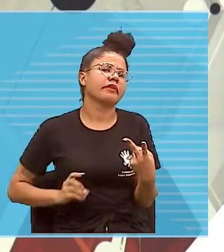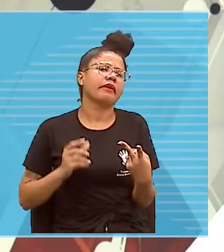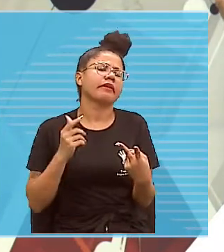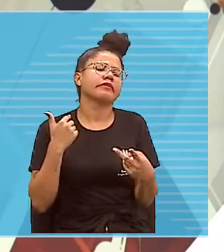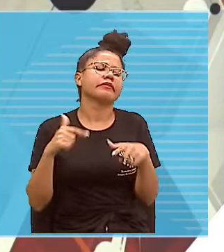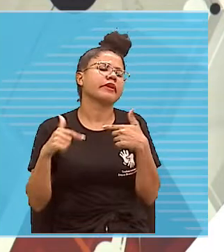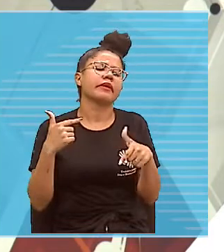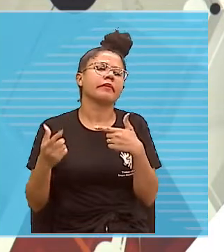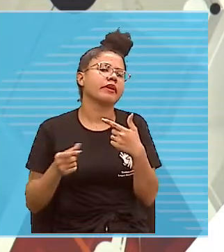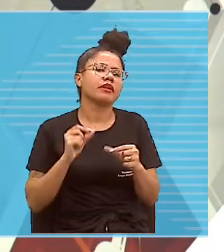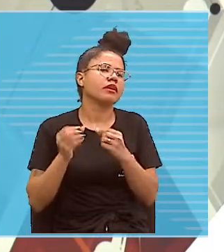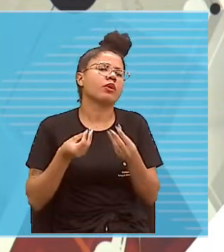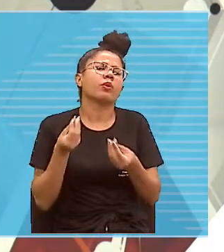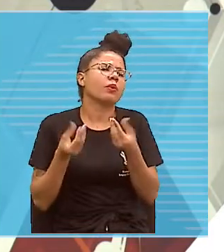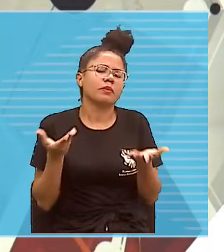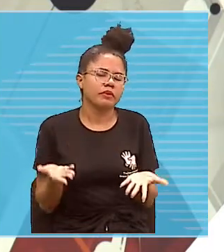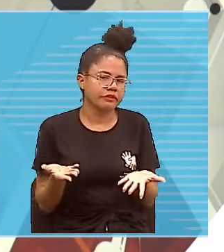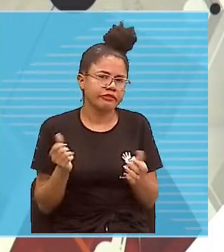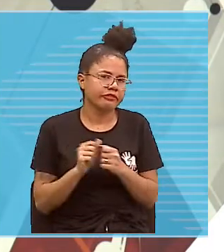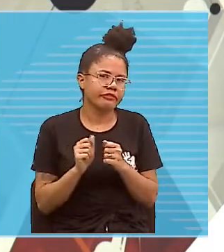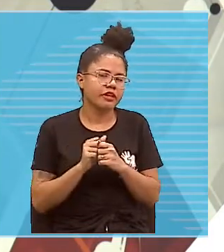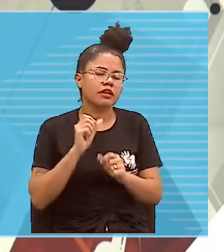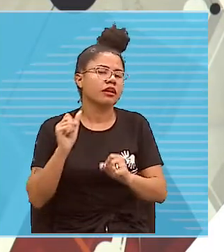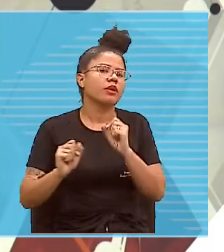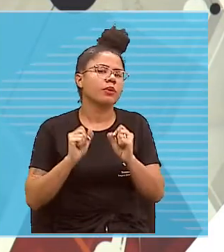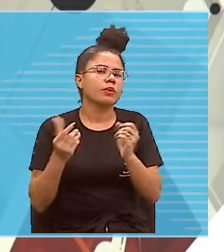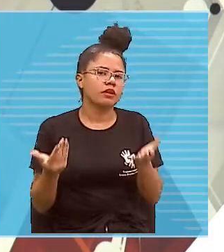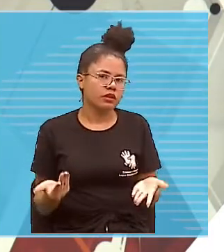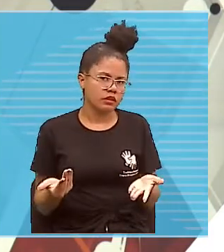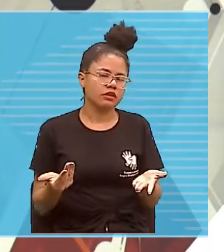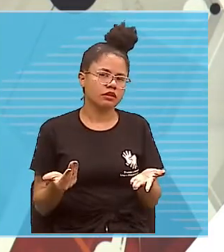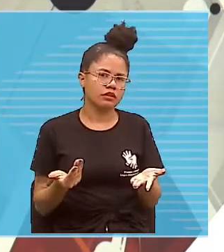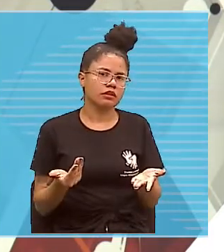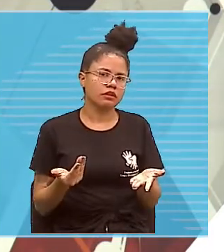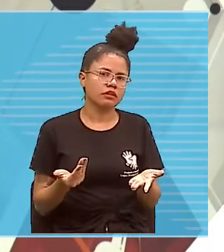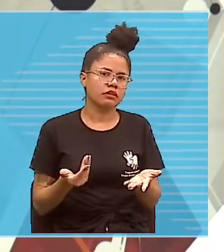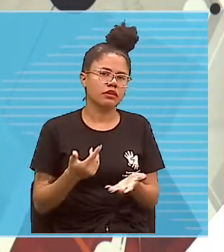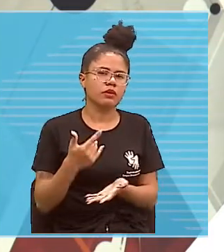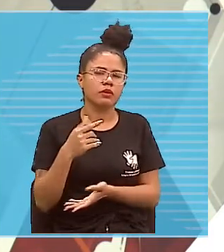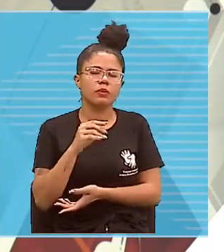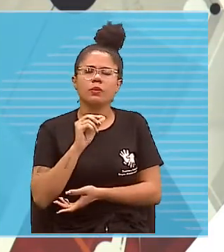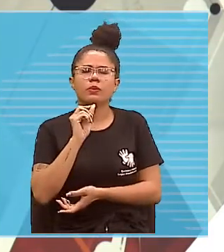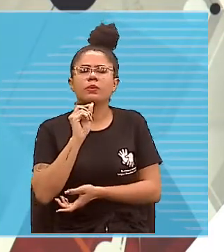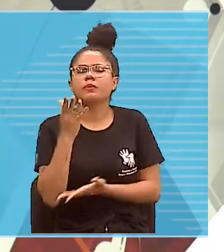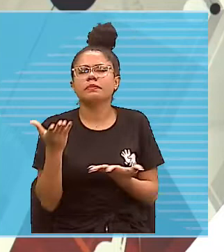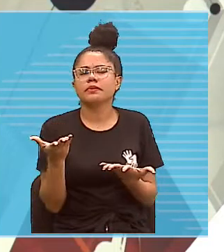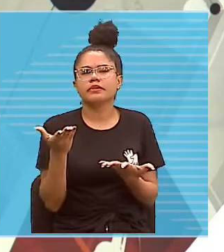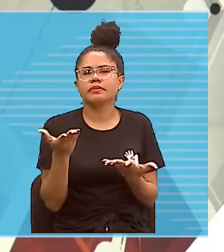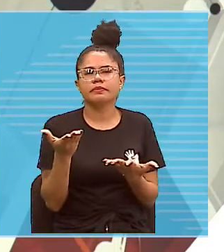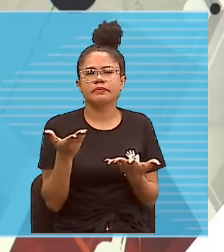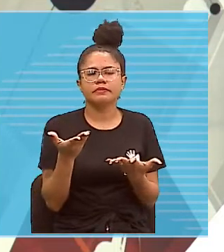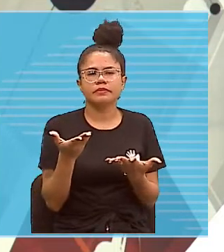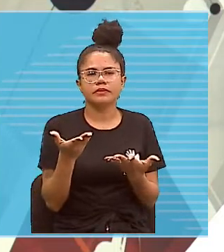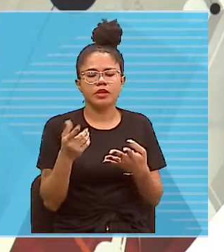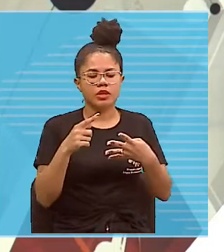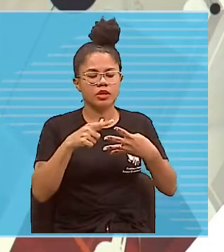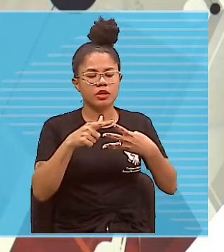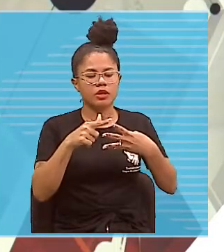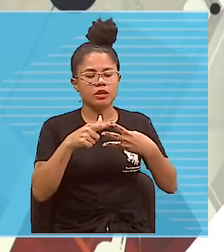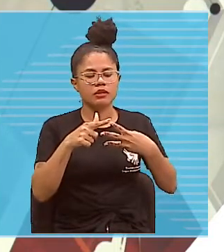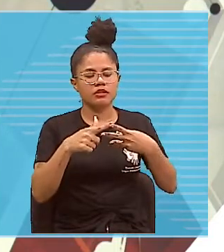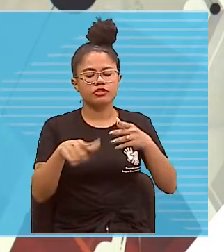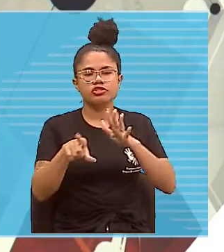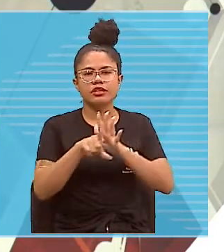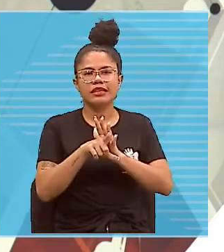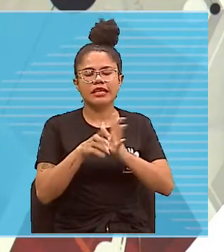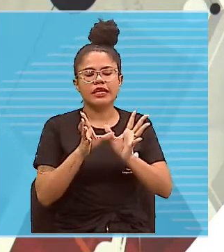um governador, onde entra o que é poder legislativo, poder executivo. Então é